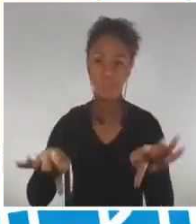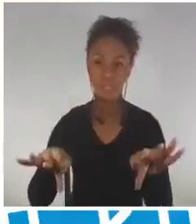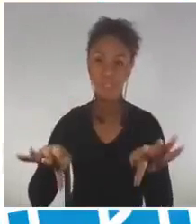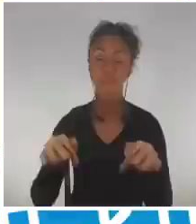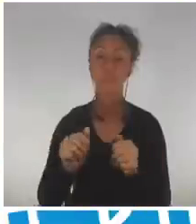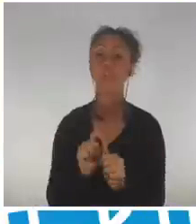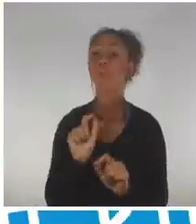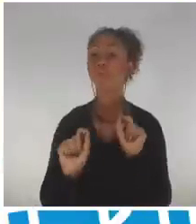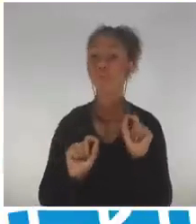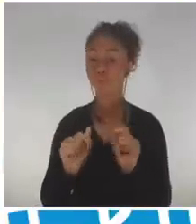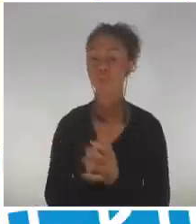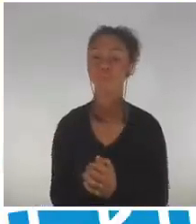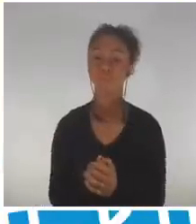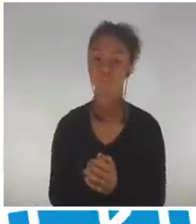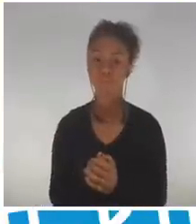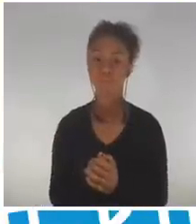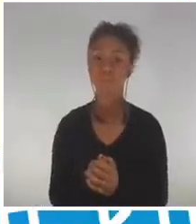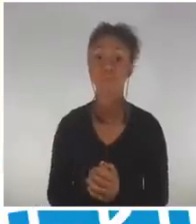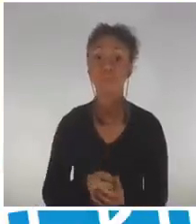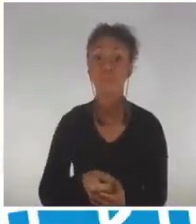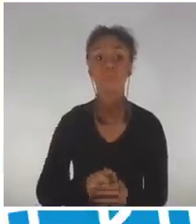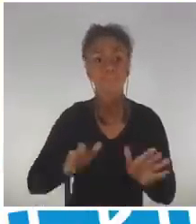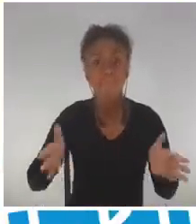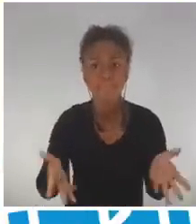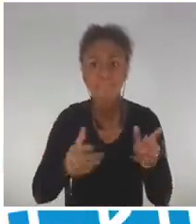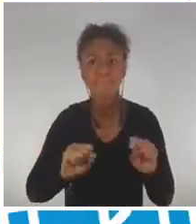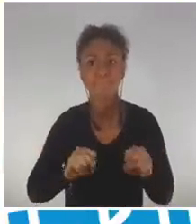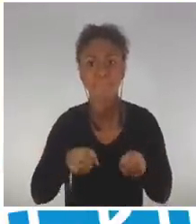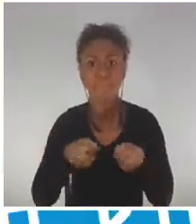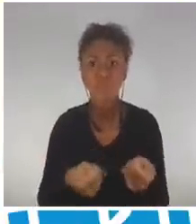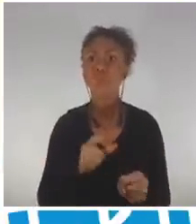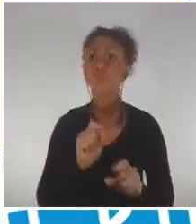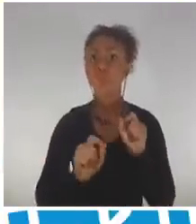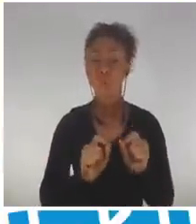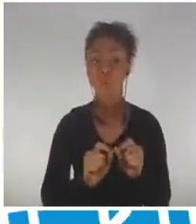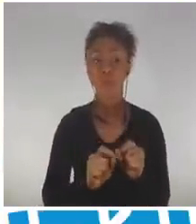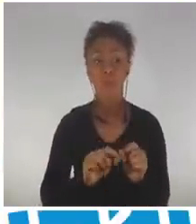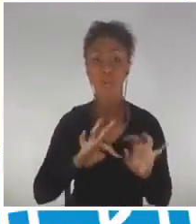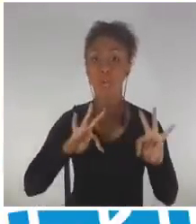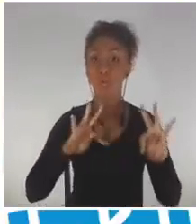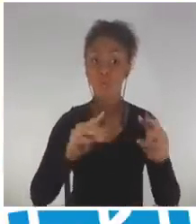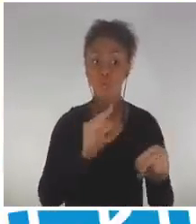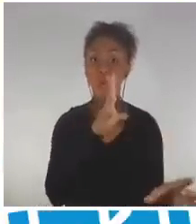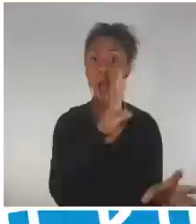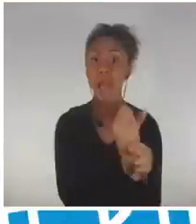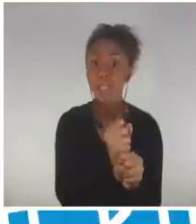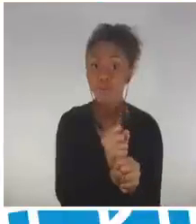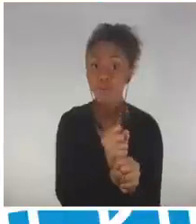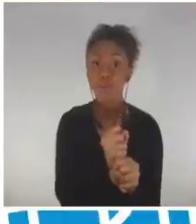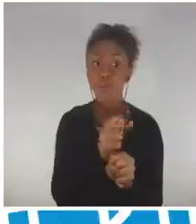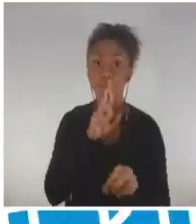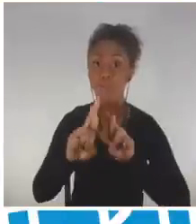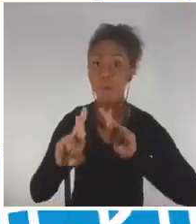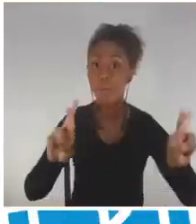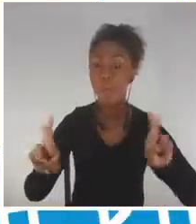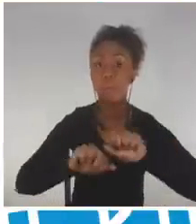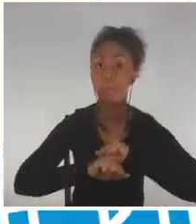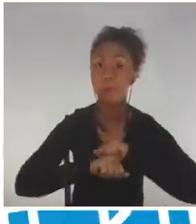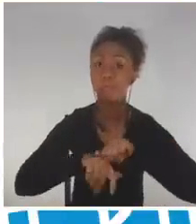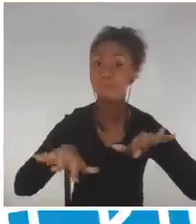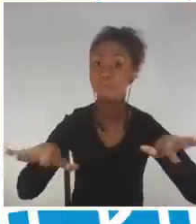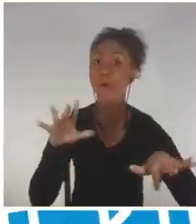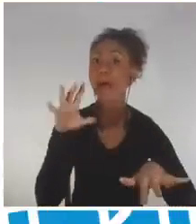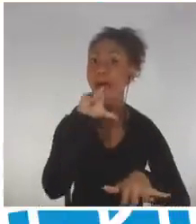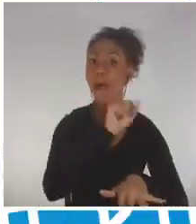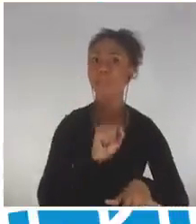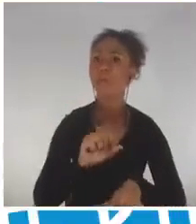o possível para que os resultados sejam distribuídos o mais rápido possível. Esse negócio de levar